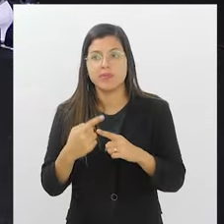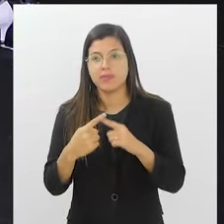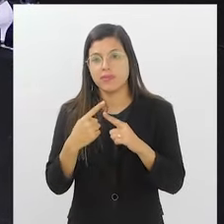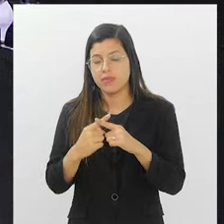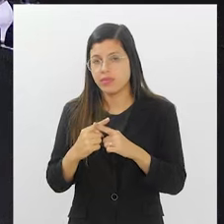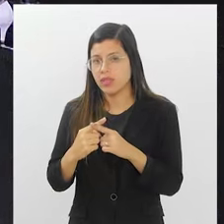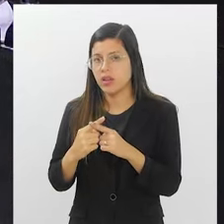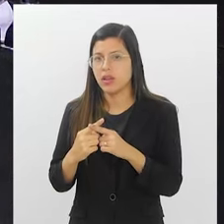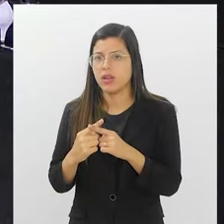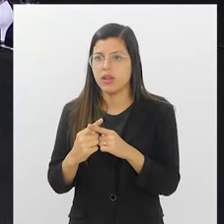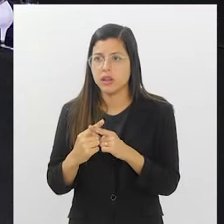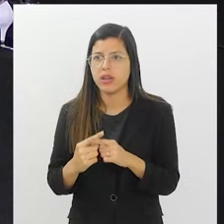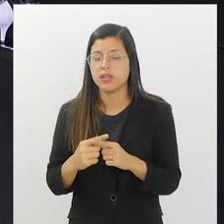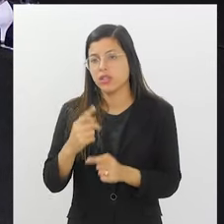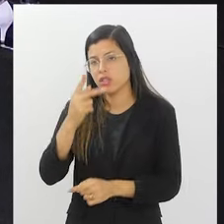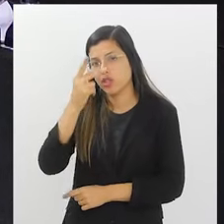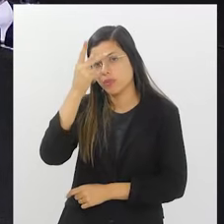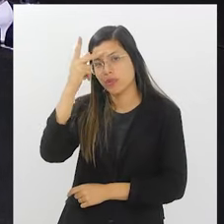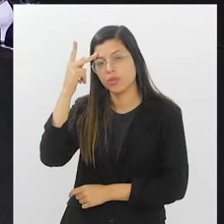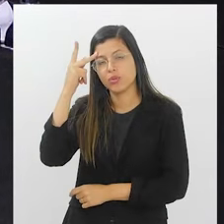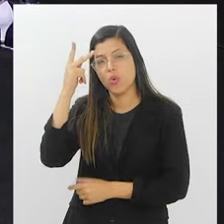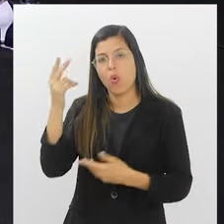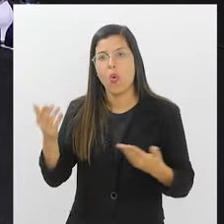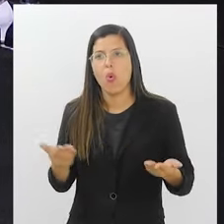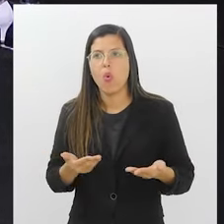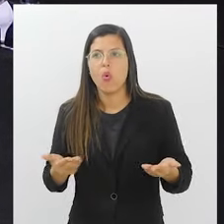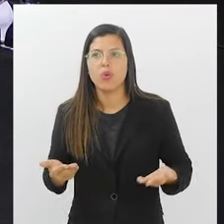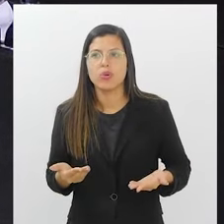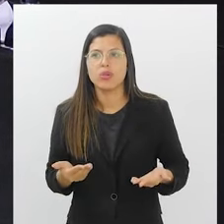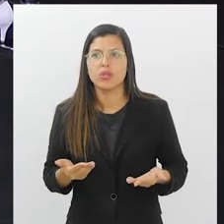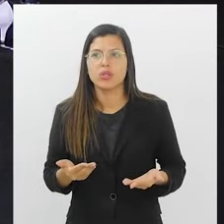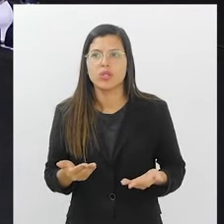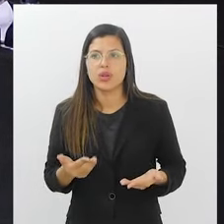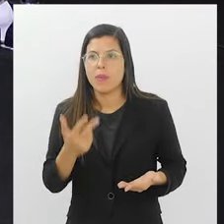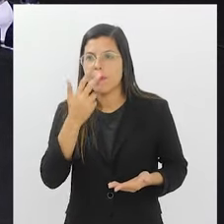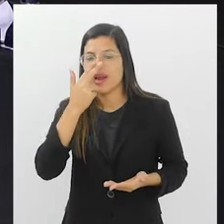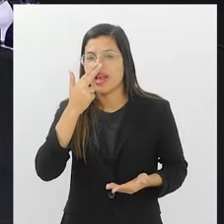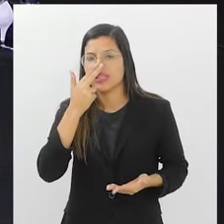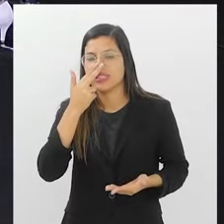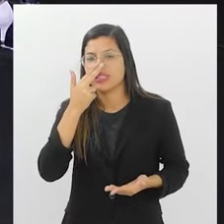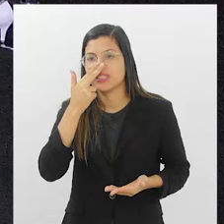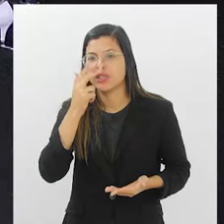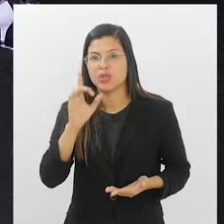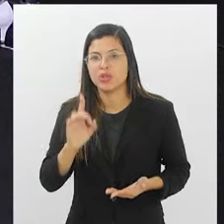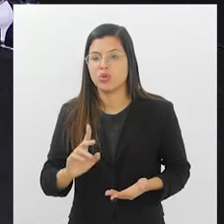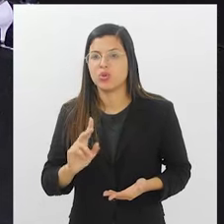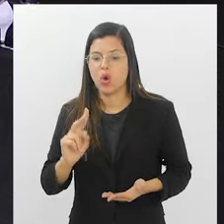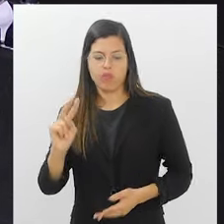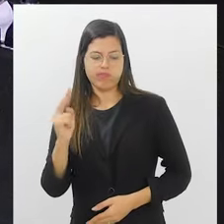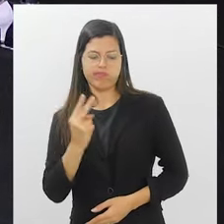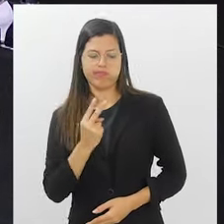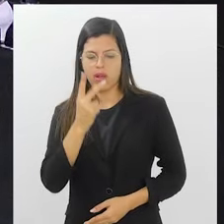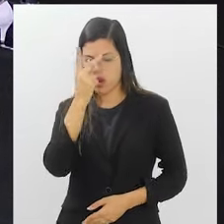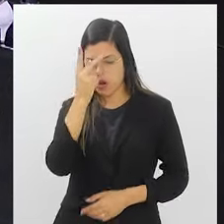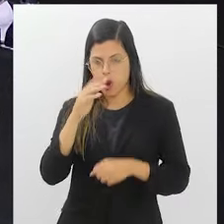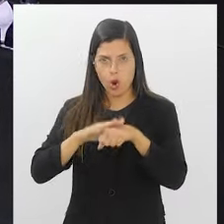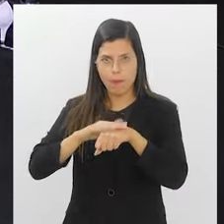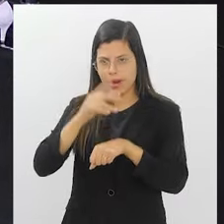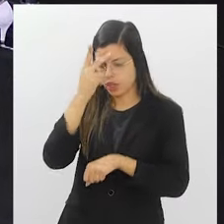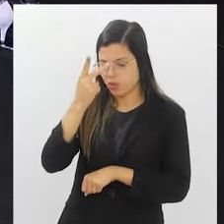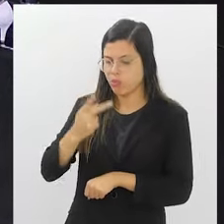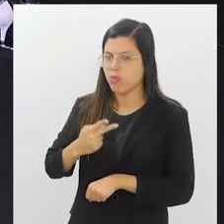das vezes, né? Como eu sempre digo, né? As pessoas são, hoje em dia, que negócio, se importa muito por si, não se importa por quem está do teu